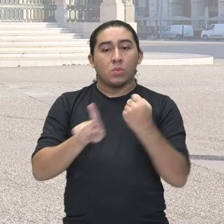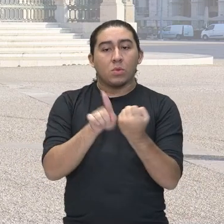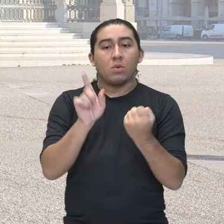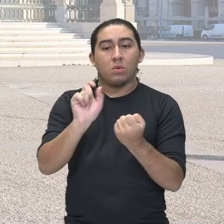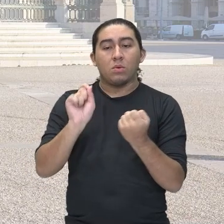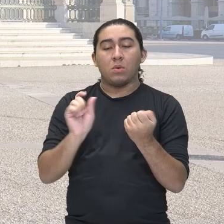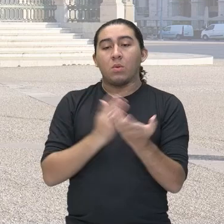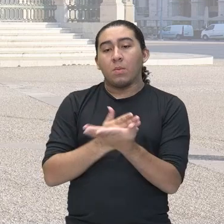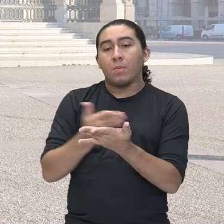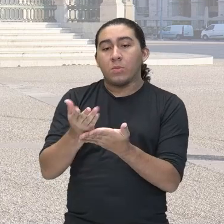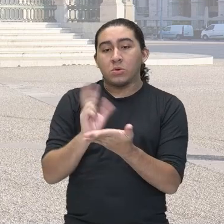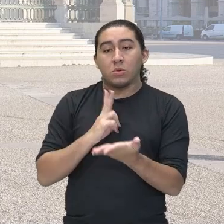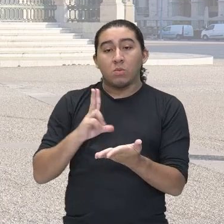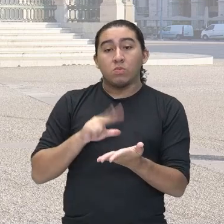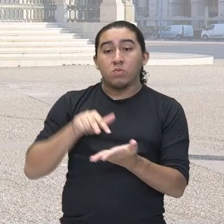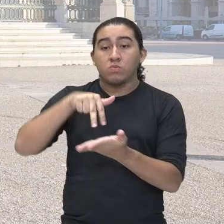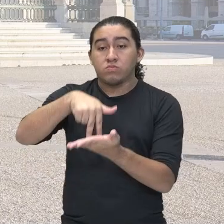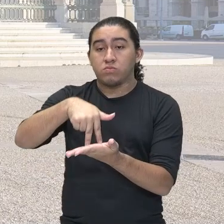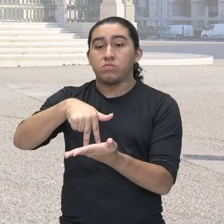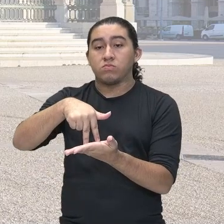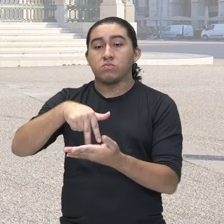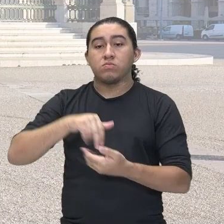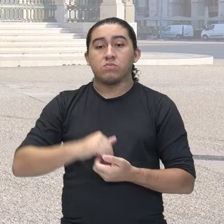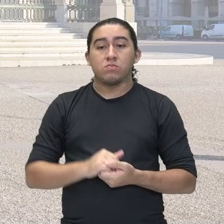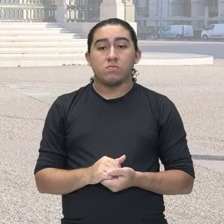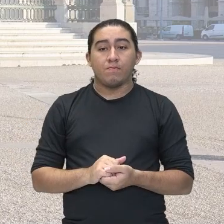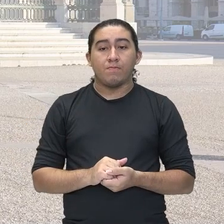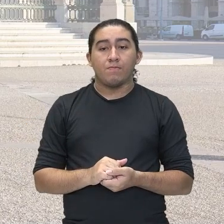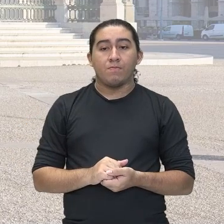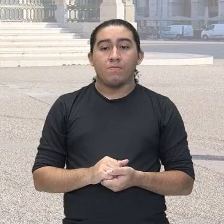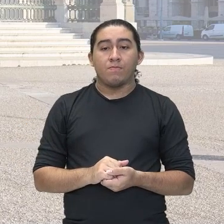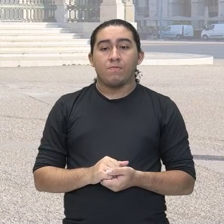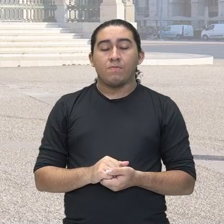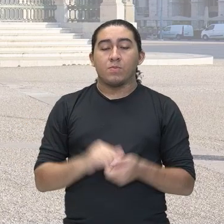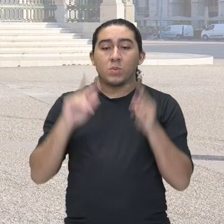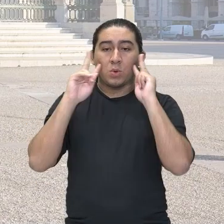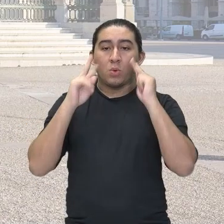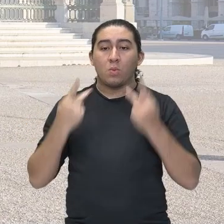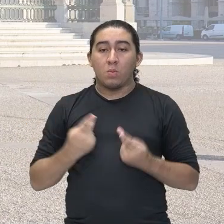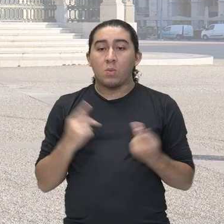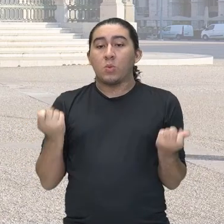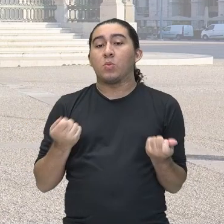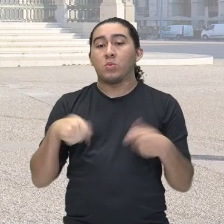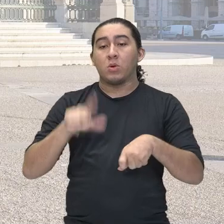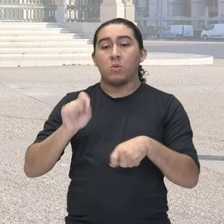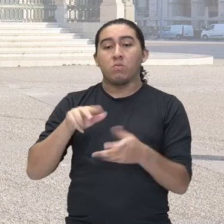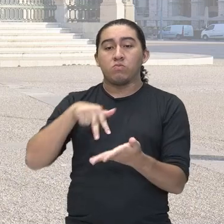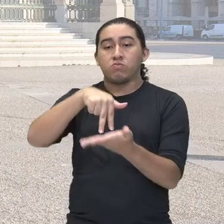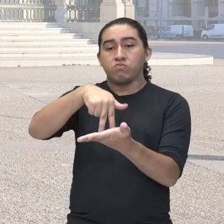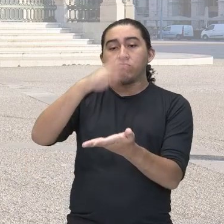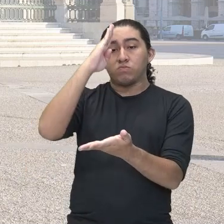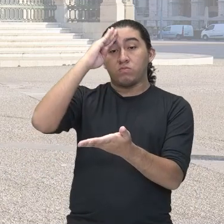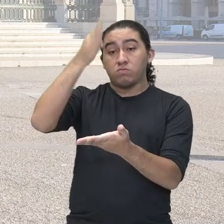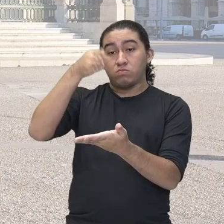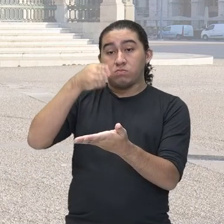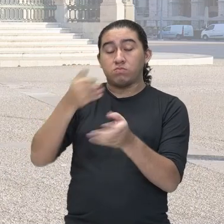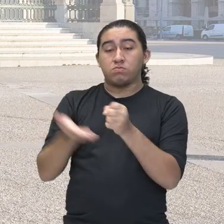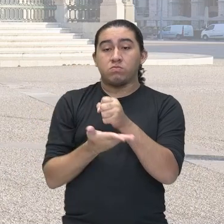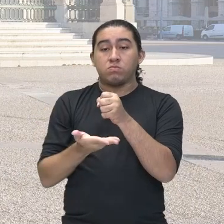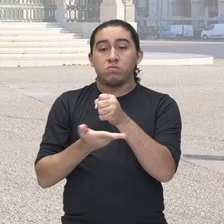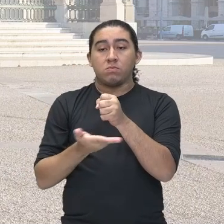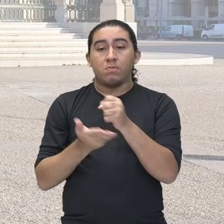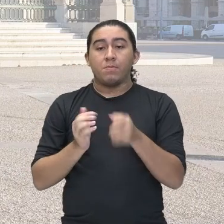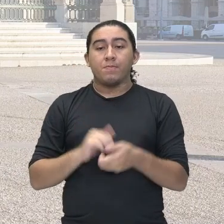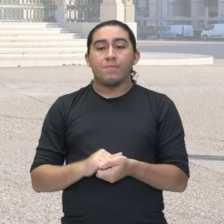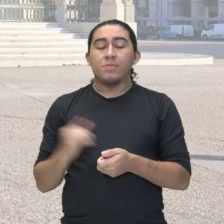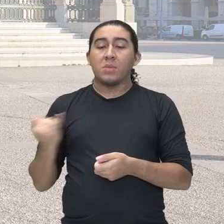se posiciona. Então, nós vemos que a existência humana é o centro de tudo, né? Então, é importante